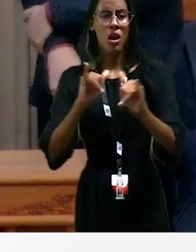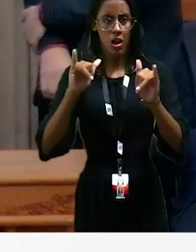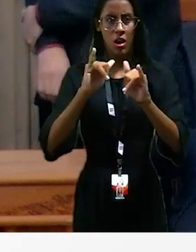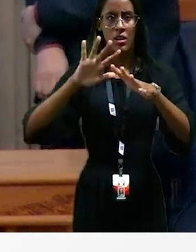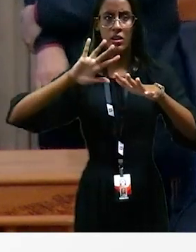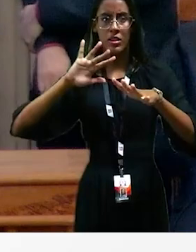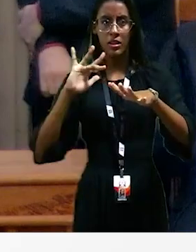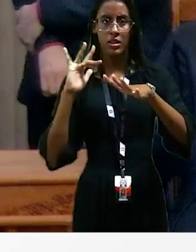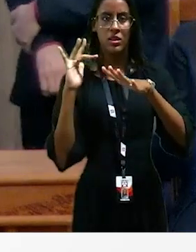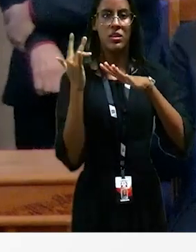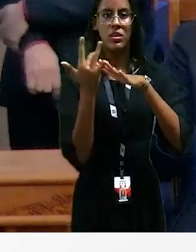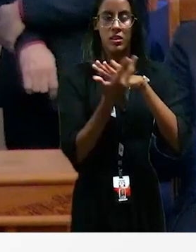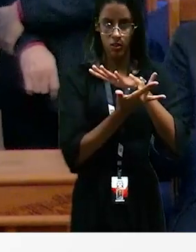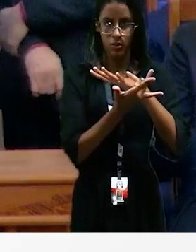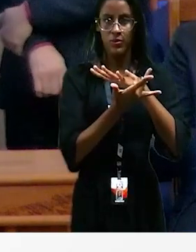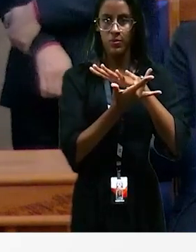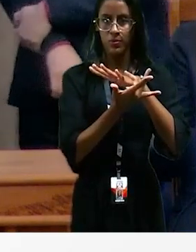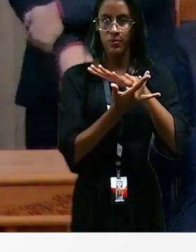comunicações